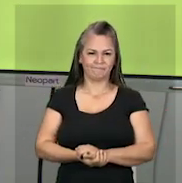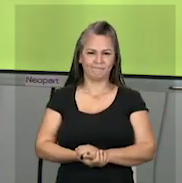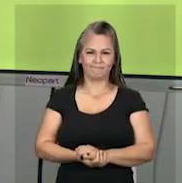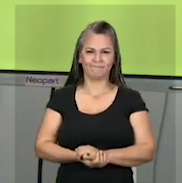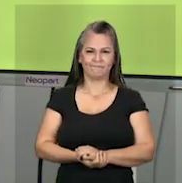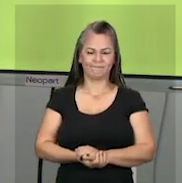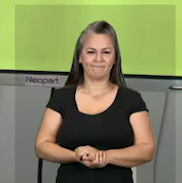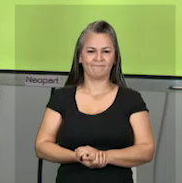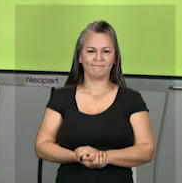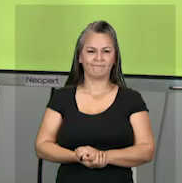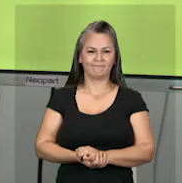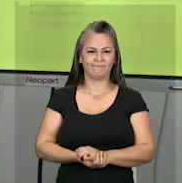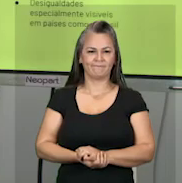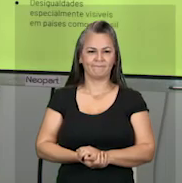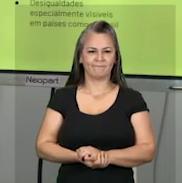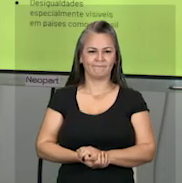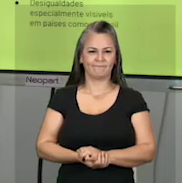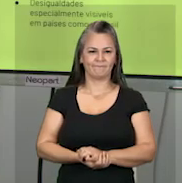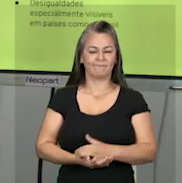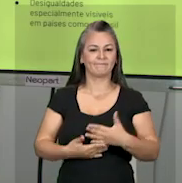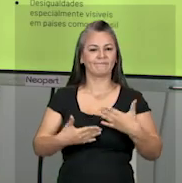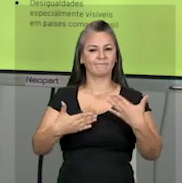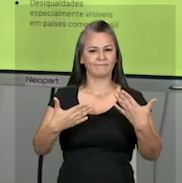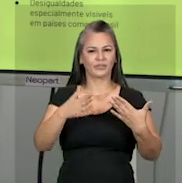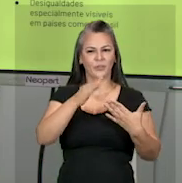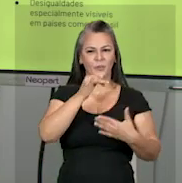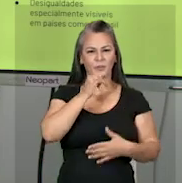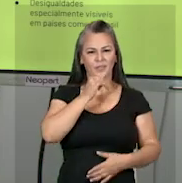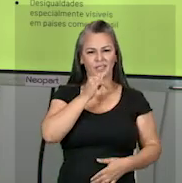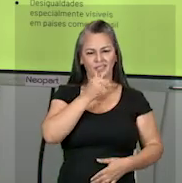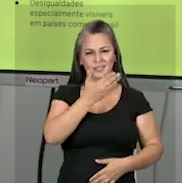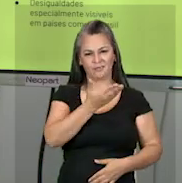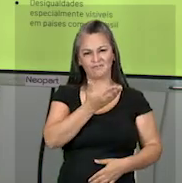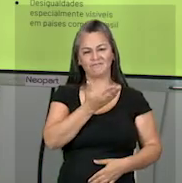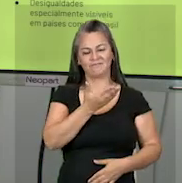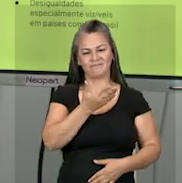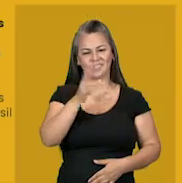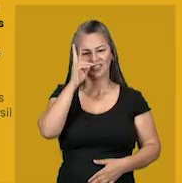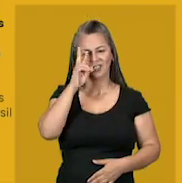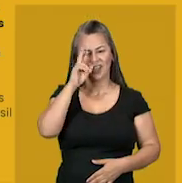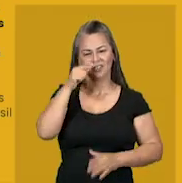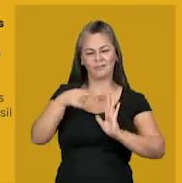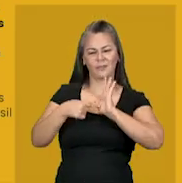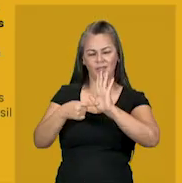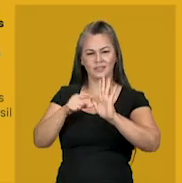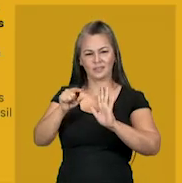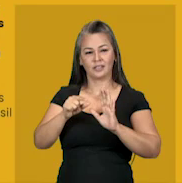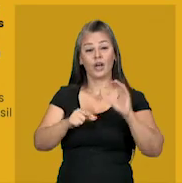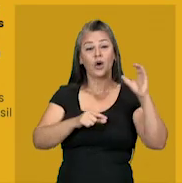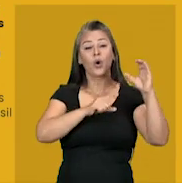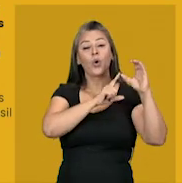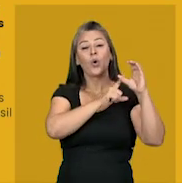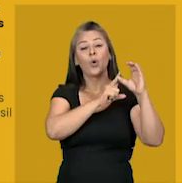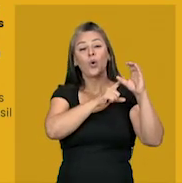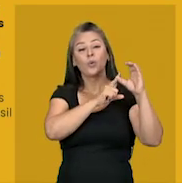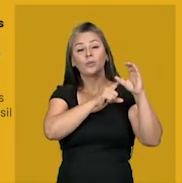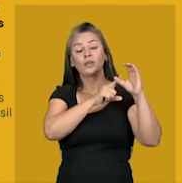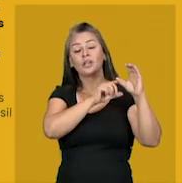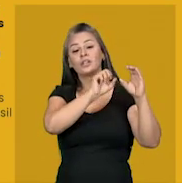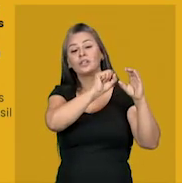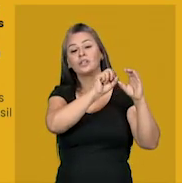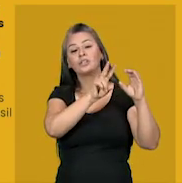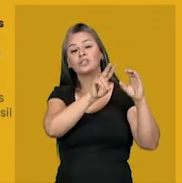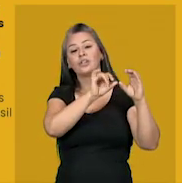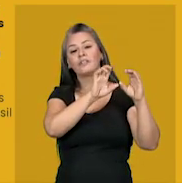eles não funcionam bem direito, né? Para a gente ter alguns exemplos históricos, né? O comunismo soviético foi um regime que surge depois ali da